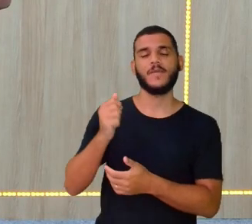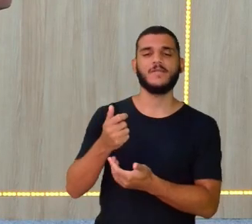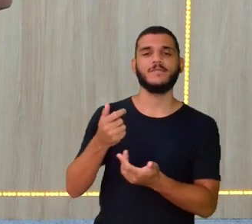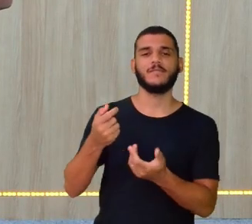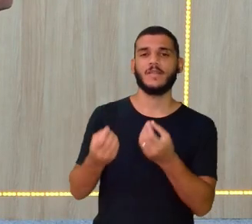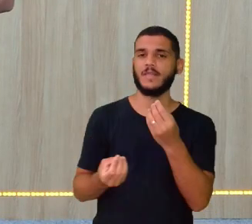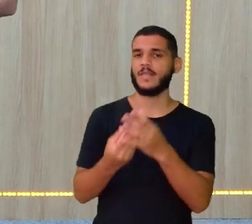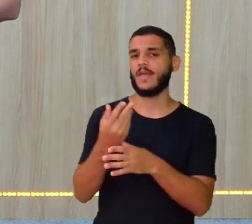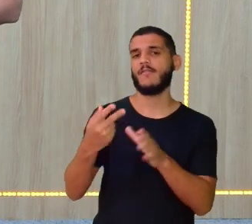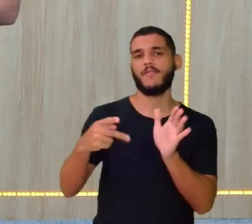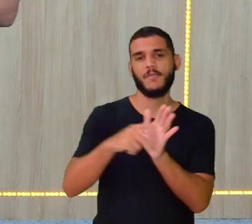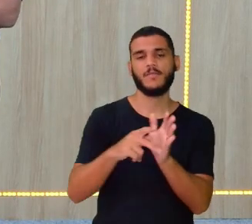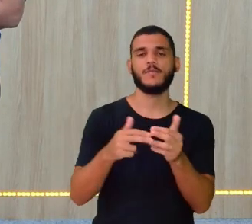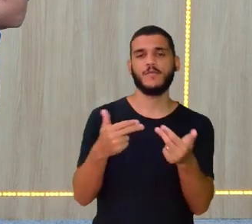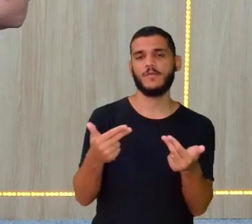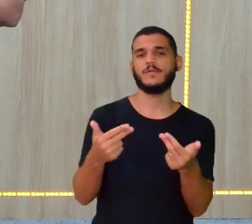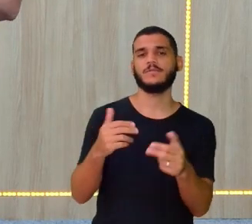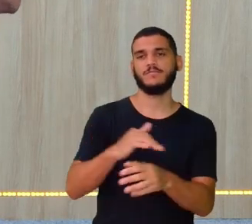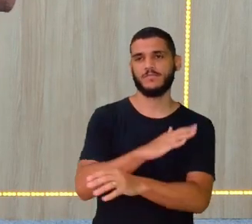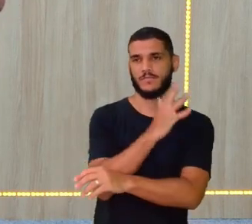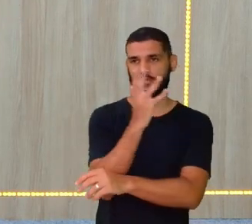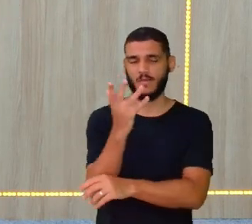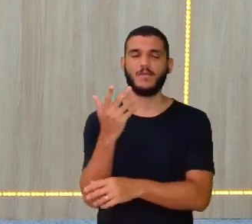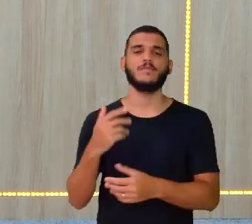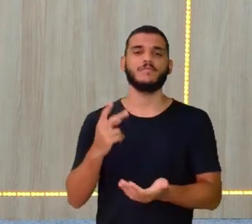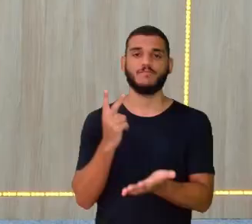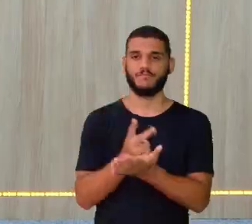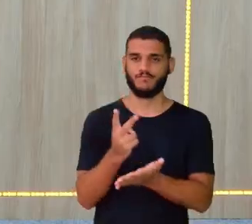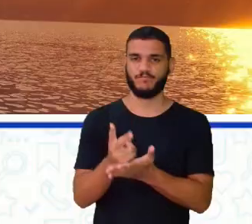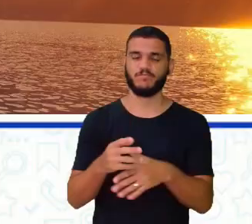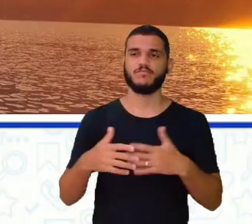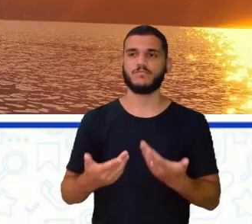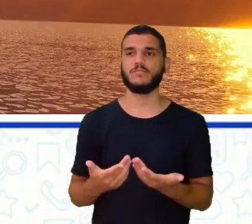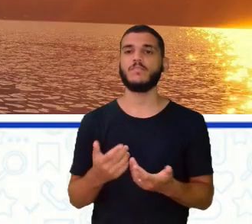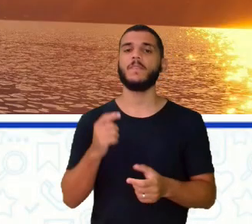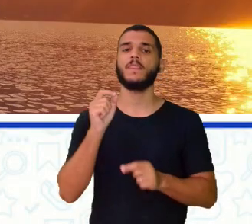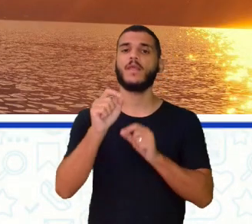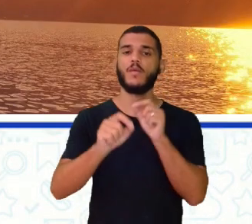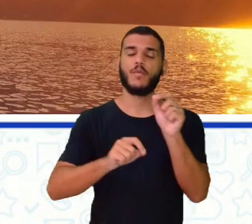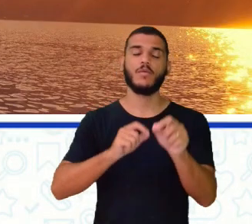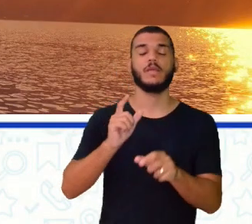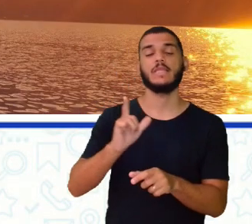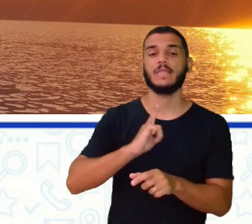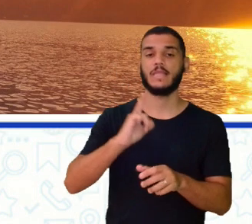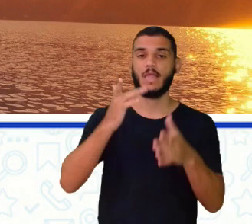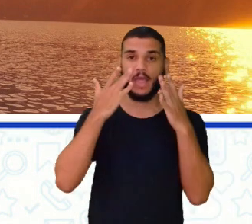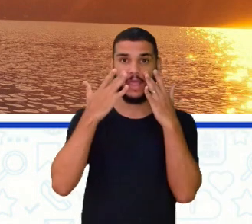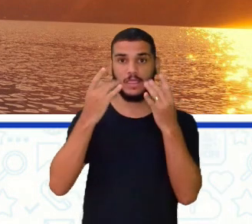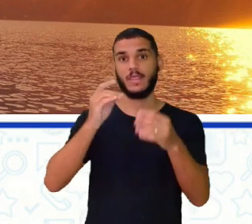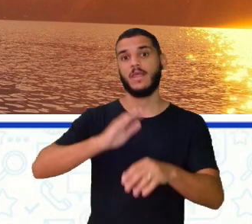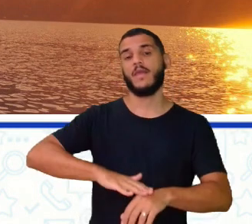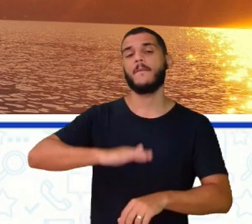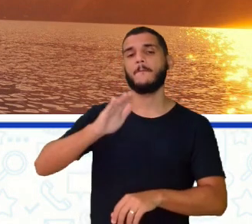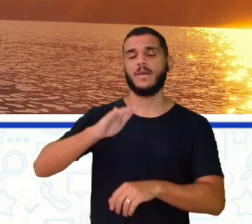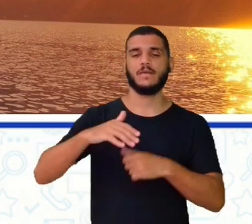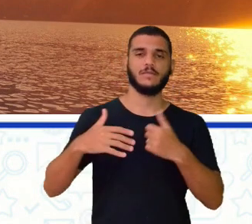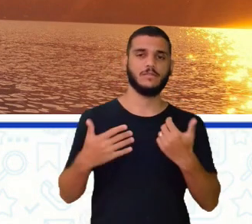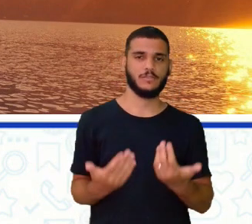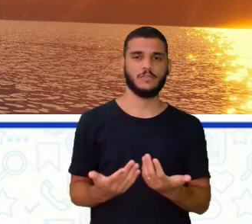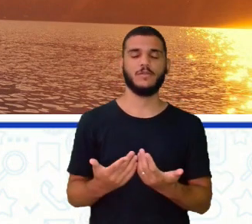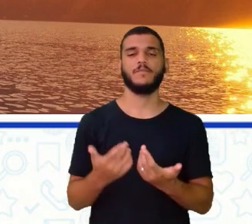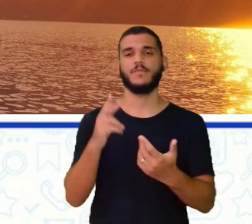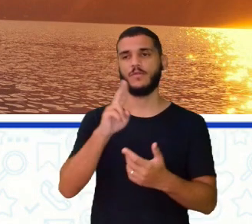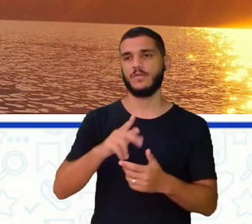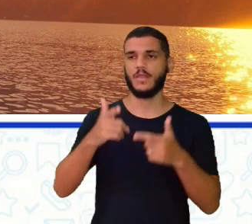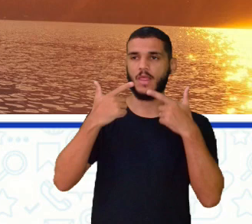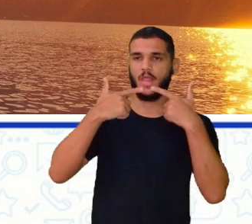com a natureza. Vamos seguindo. O que mais chamou a sua atenção no modo como a